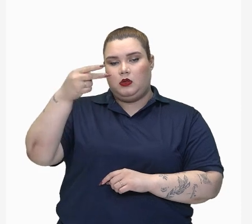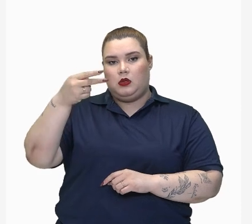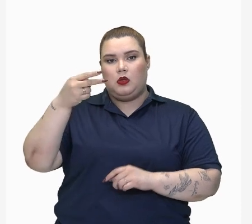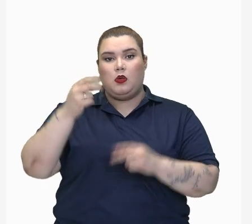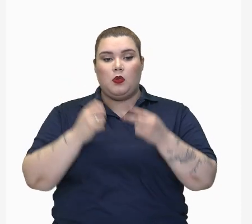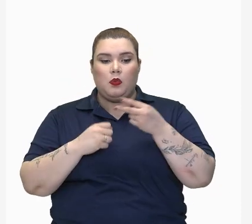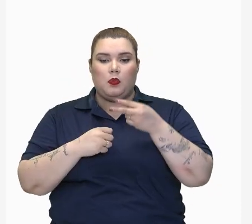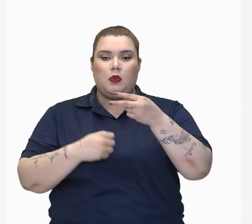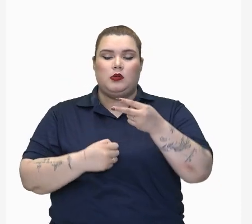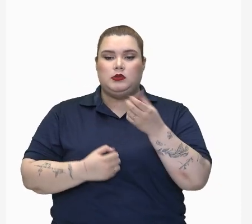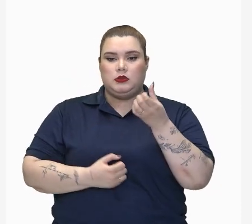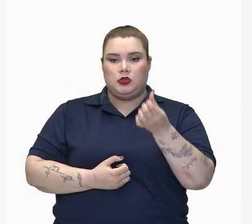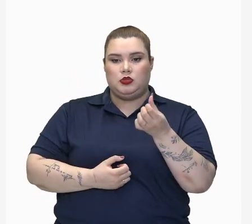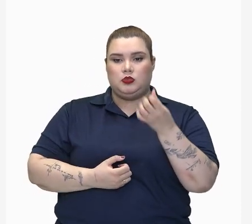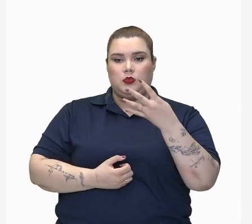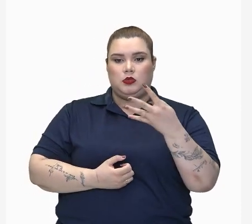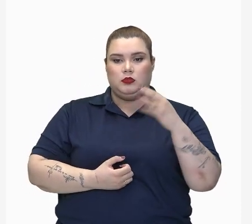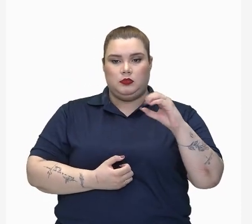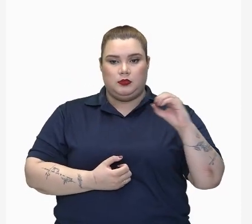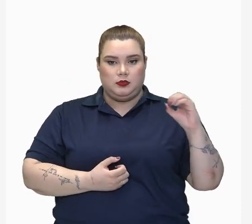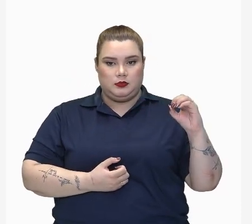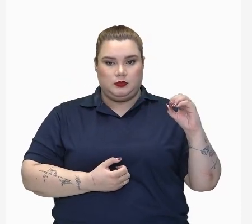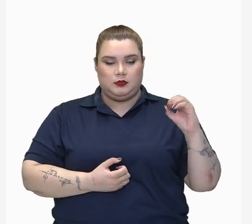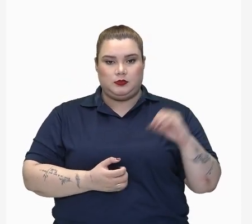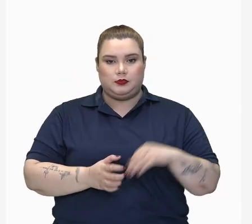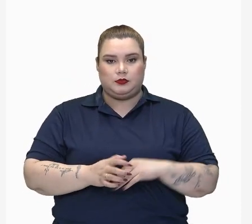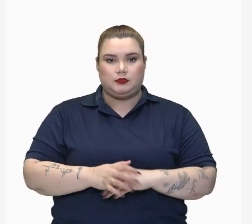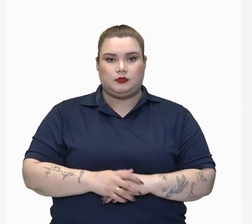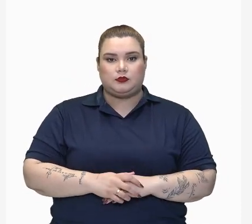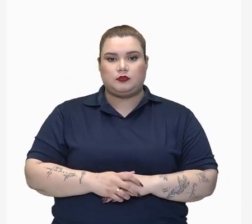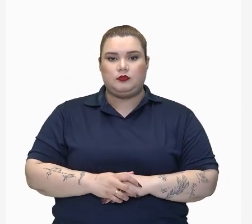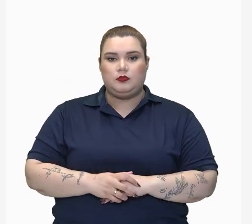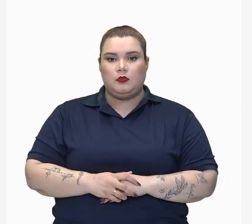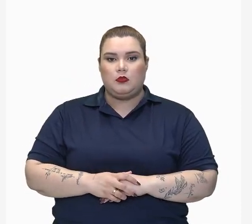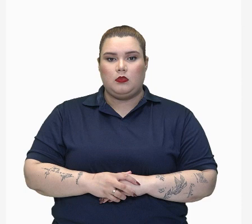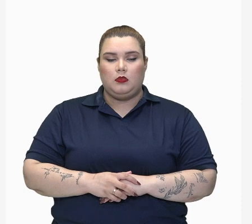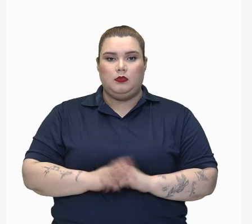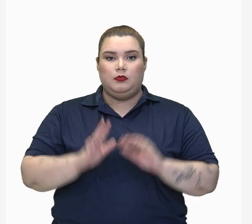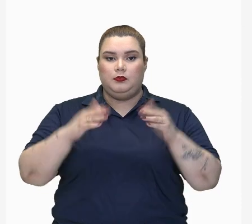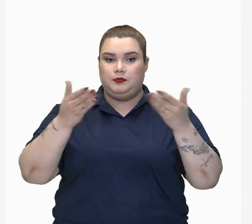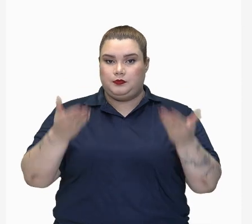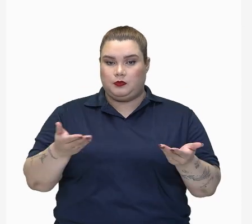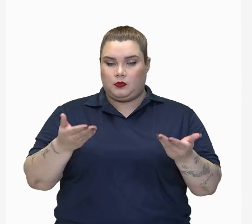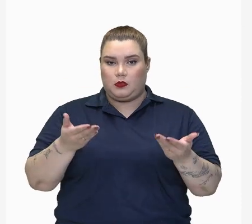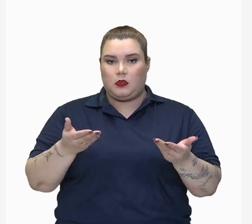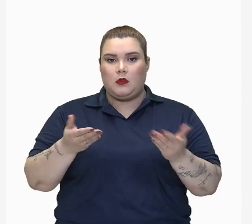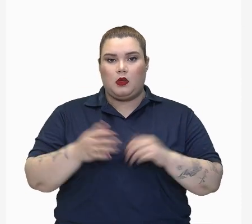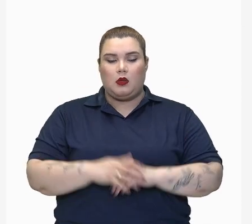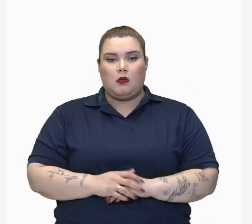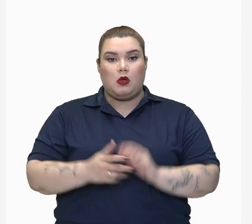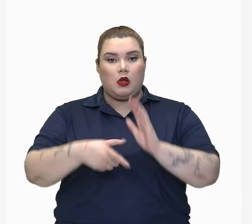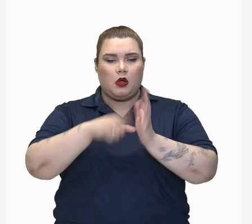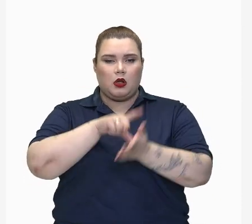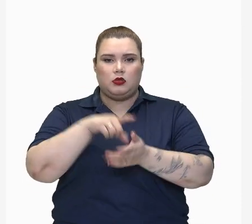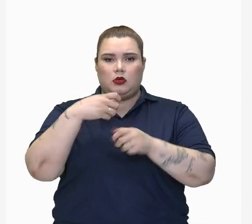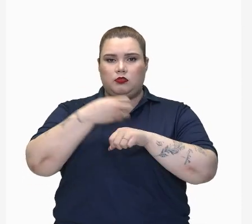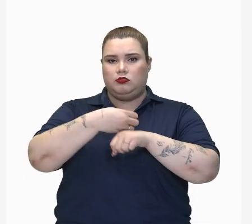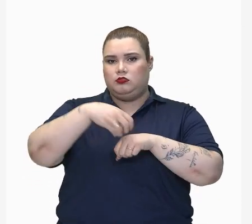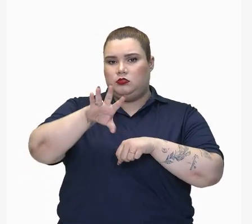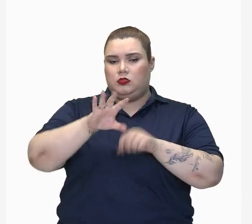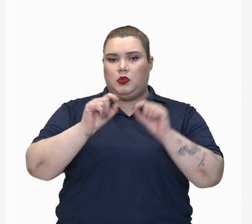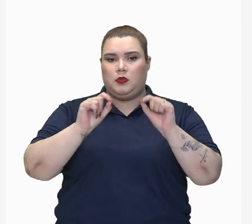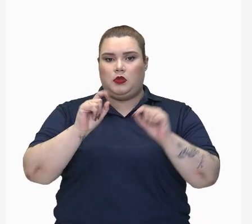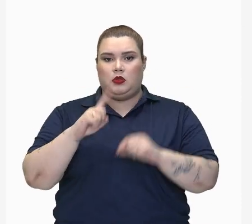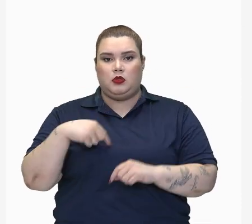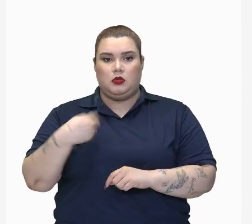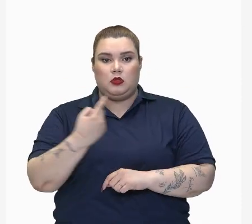100y² igual a 6.400. De antemão, eu já falo que a gente vai